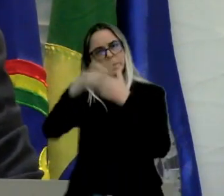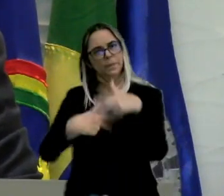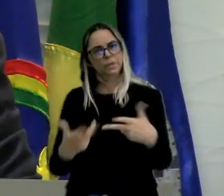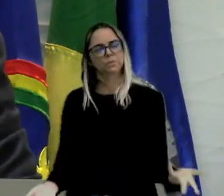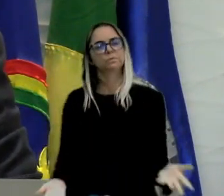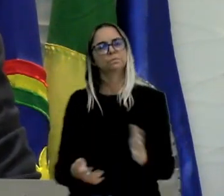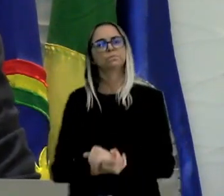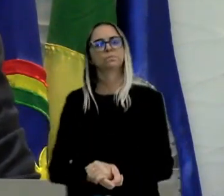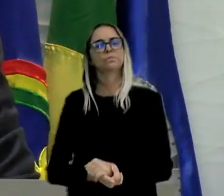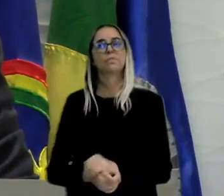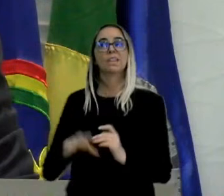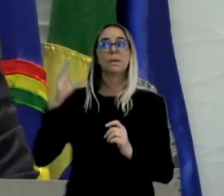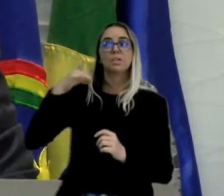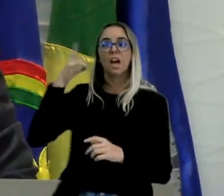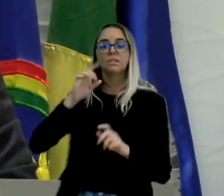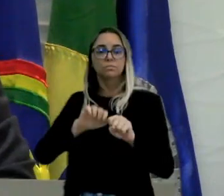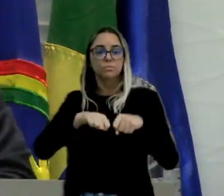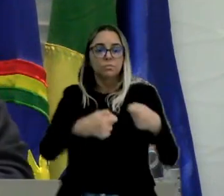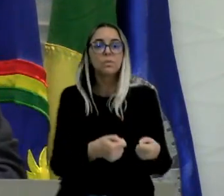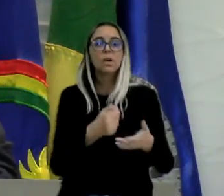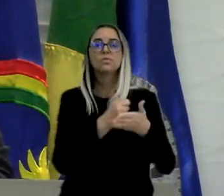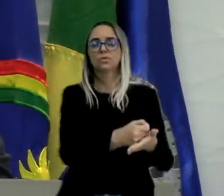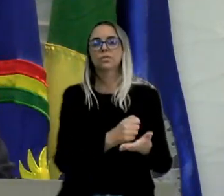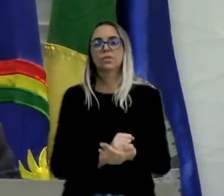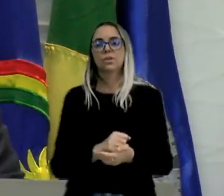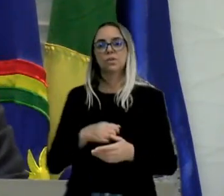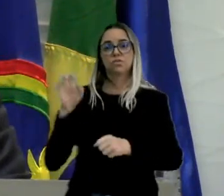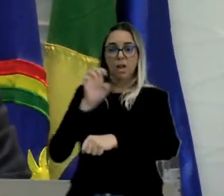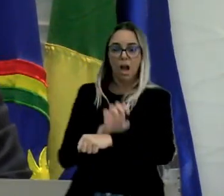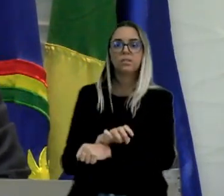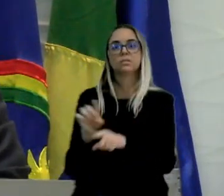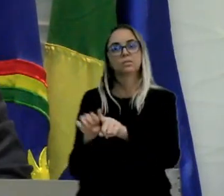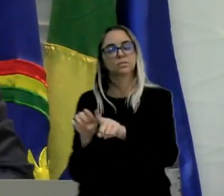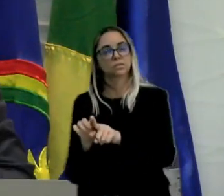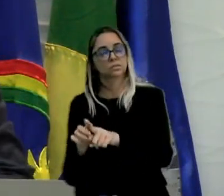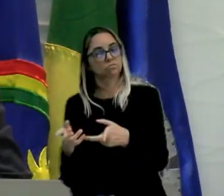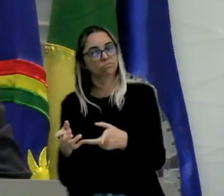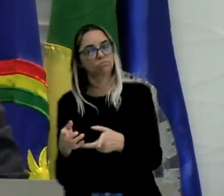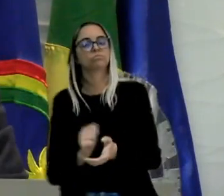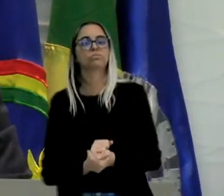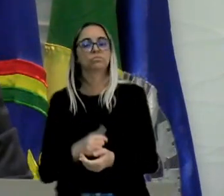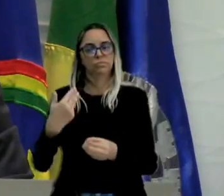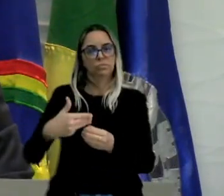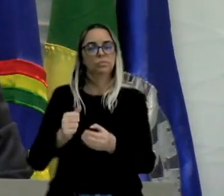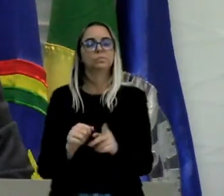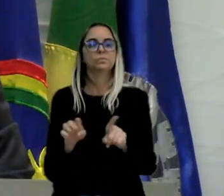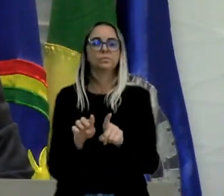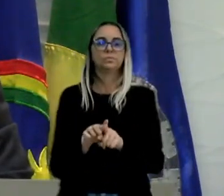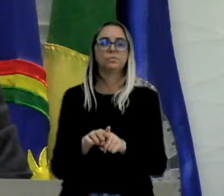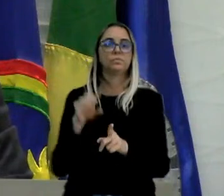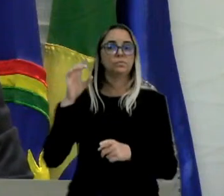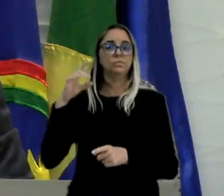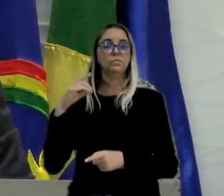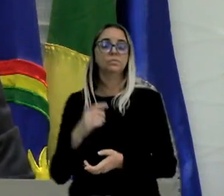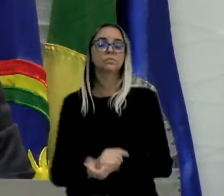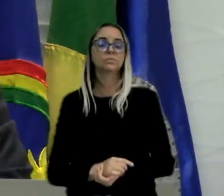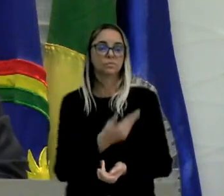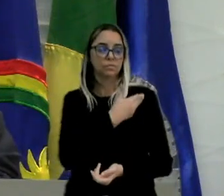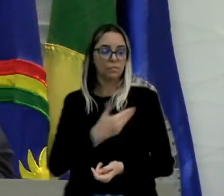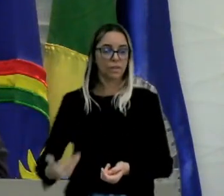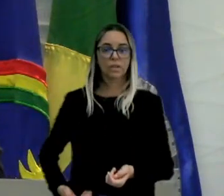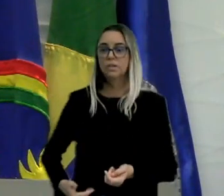a deputada defendendo o povo do interesse de somento do Una e do estado e a Governadora como executiva tem que fazer toda essa